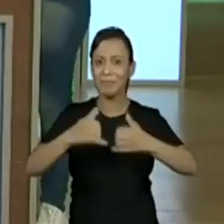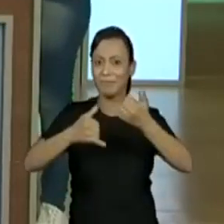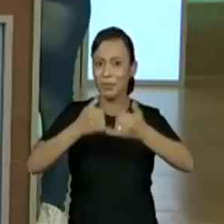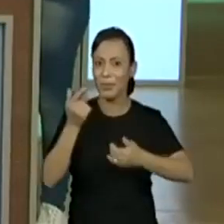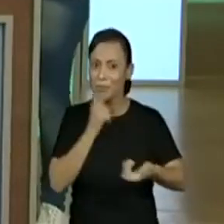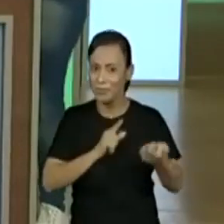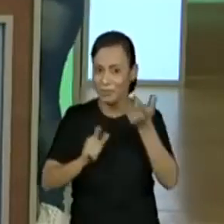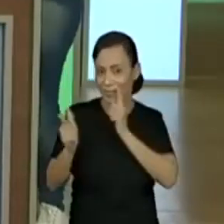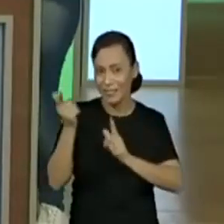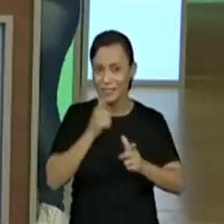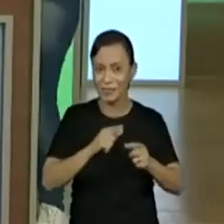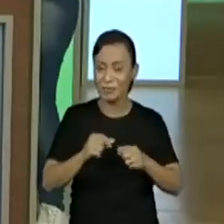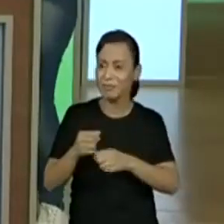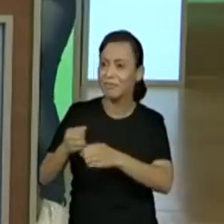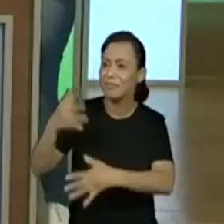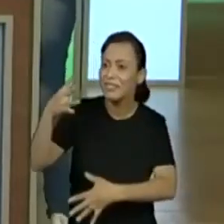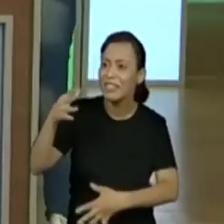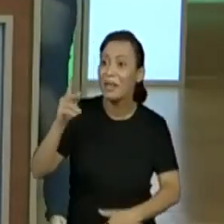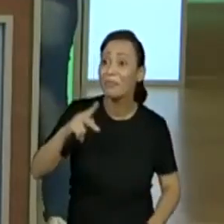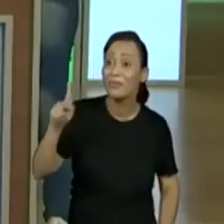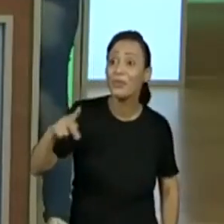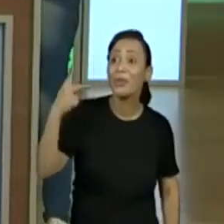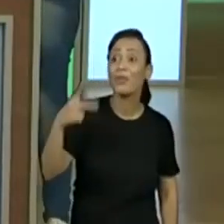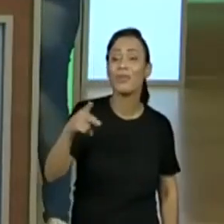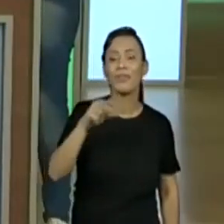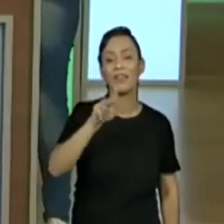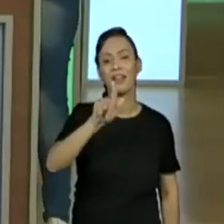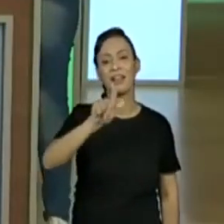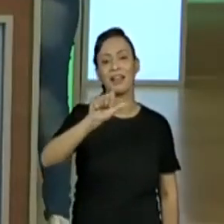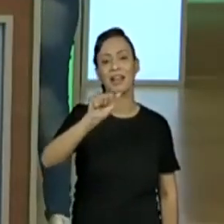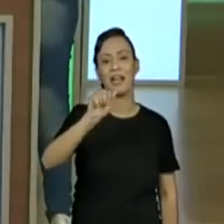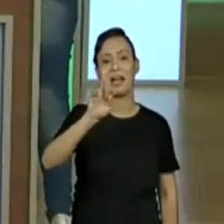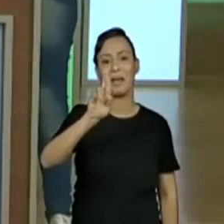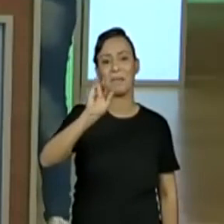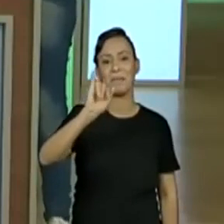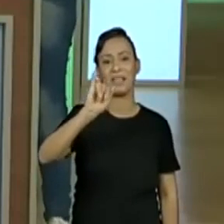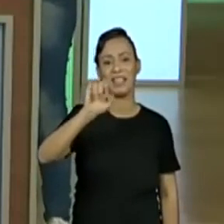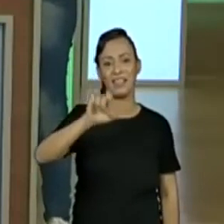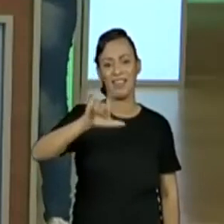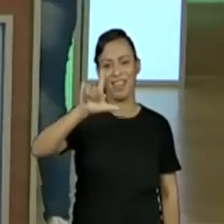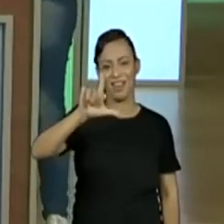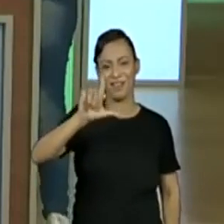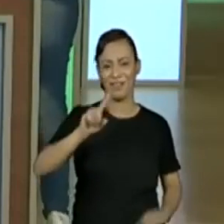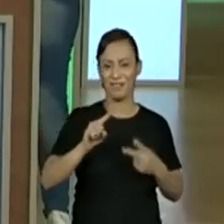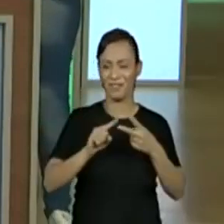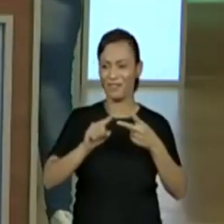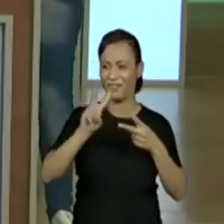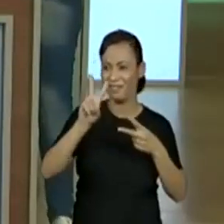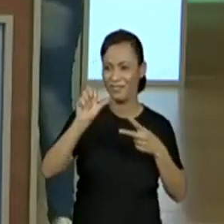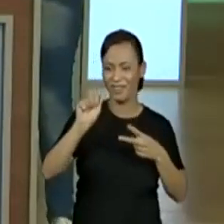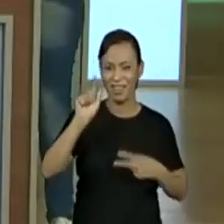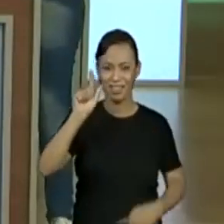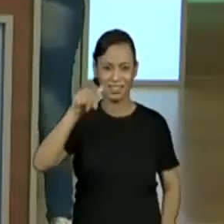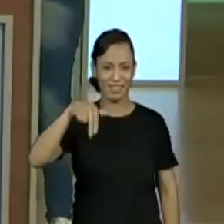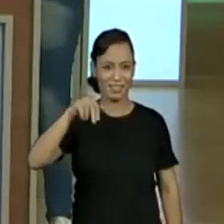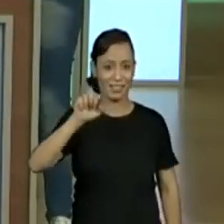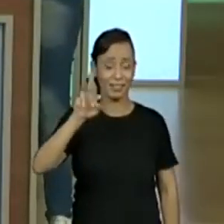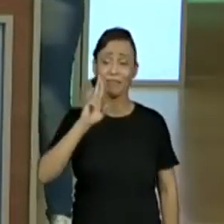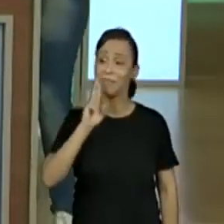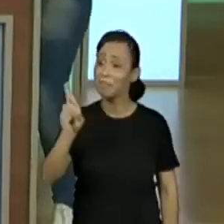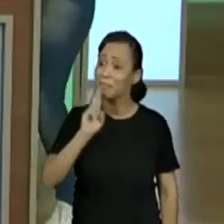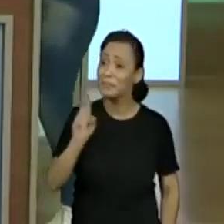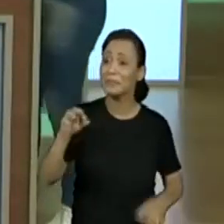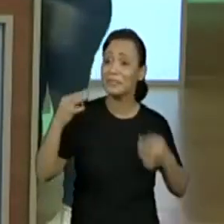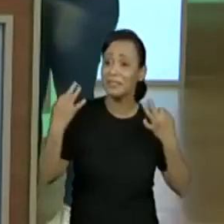que o Gabriel está arrasando. Parabéns, Gabriel. Parabéns, e Gabriel, vários outros Guilherme, estudantes também. Não é? Outros estudantes aí que colocaram para nós